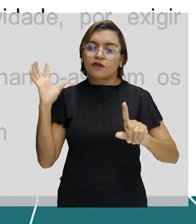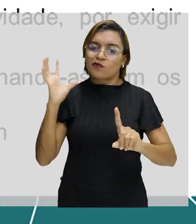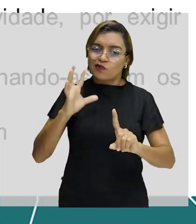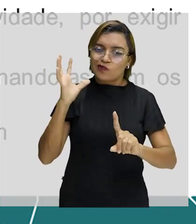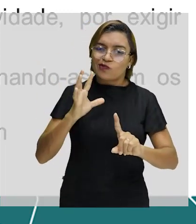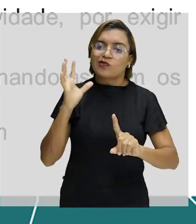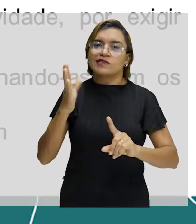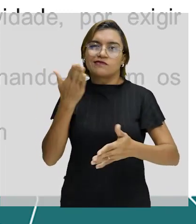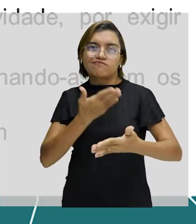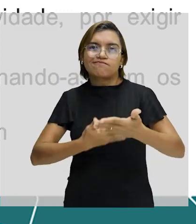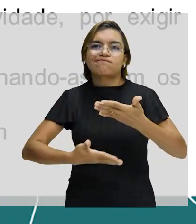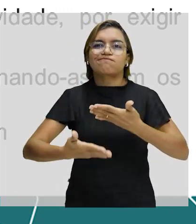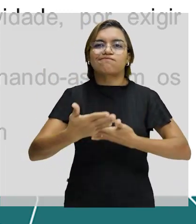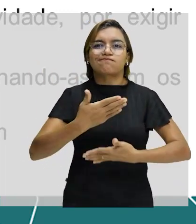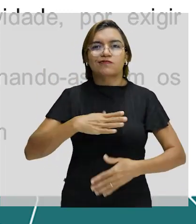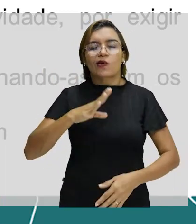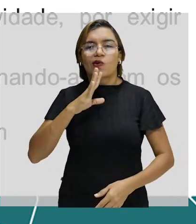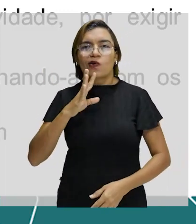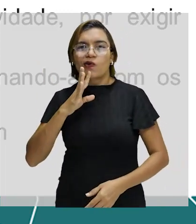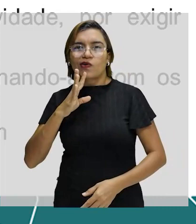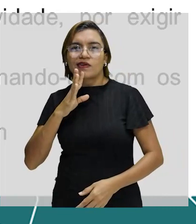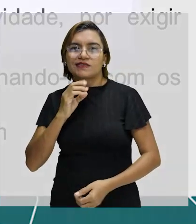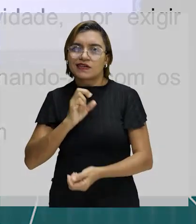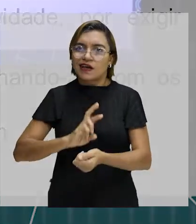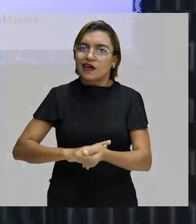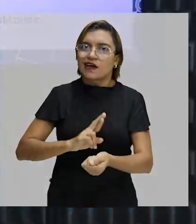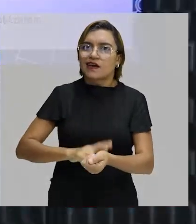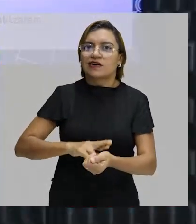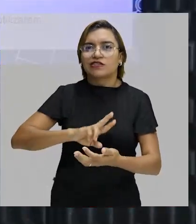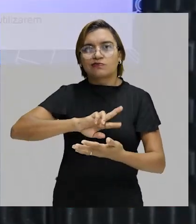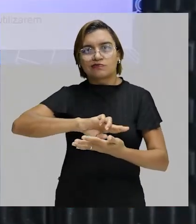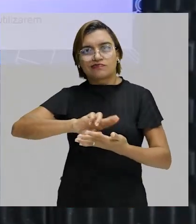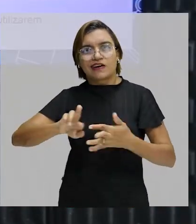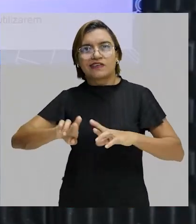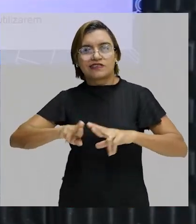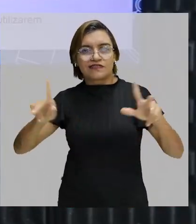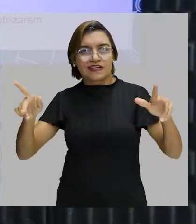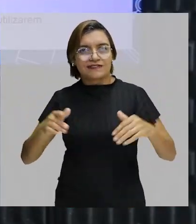conhecimento de diferentes ritmos e permitem minimizar o estresse da vida diária.